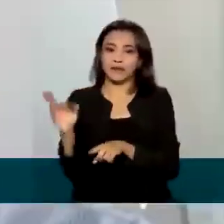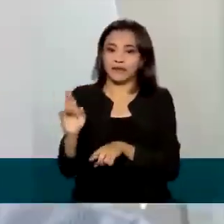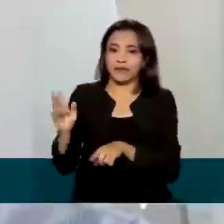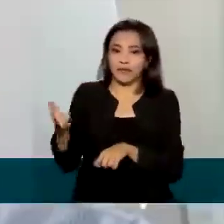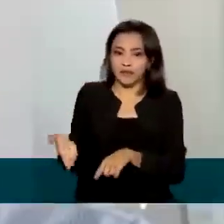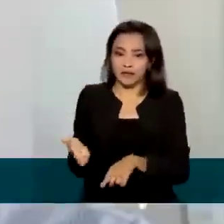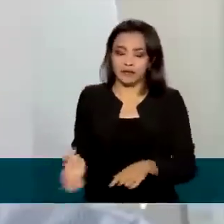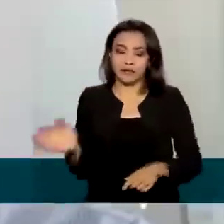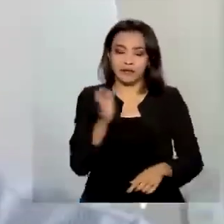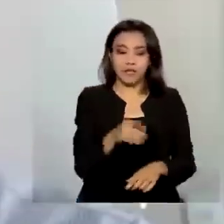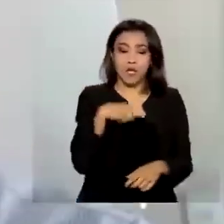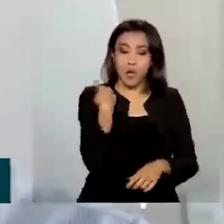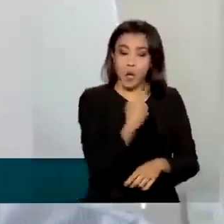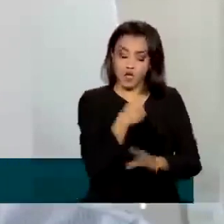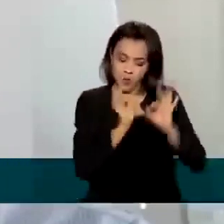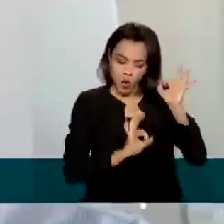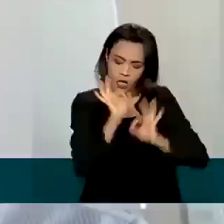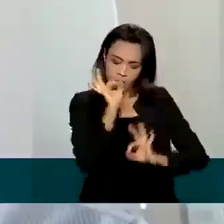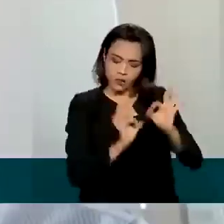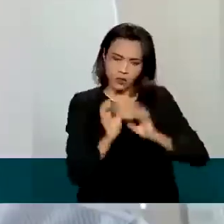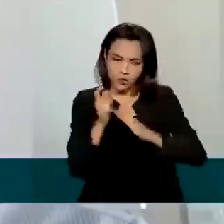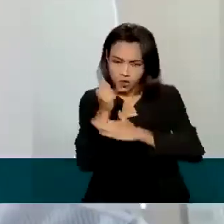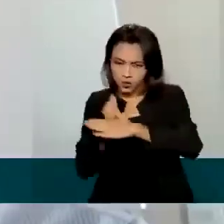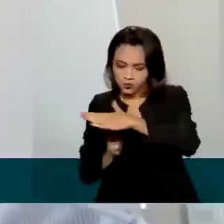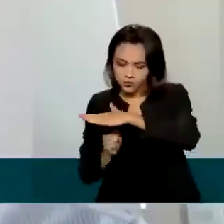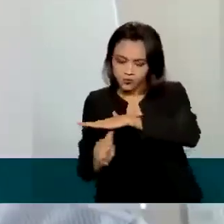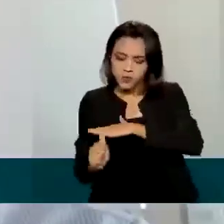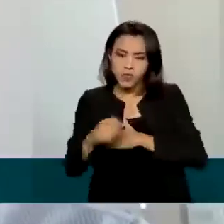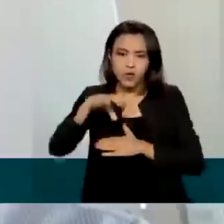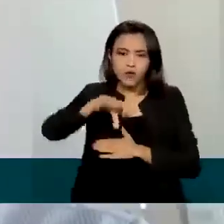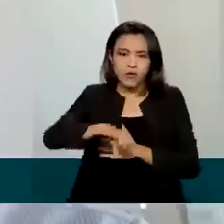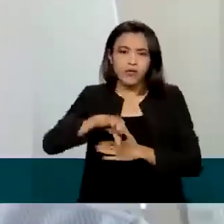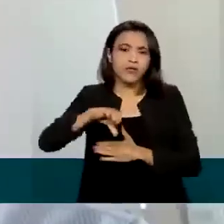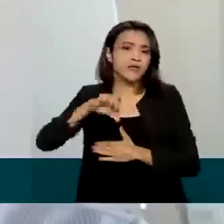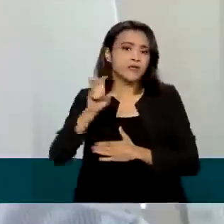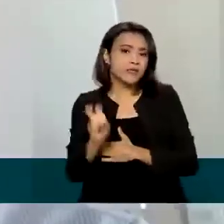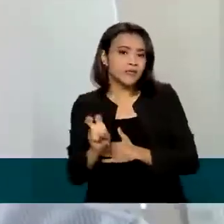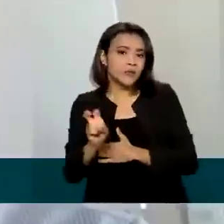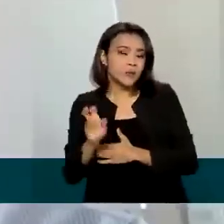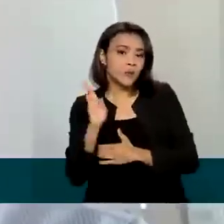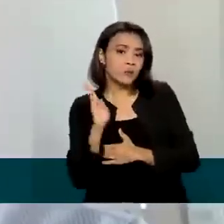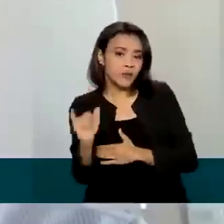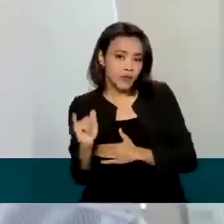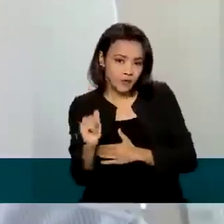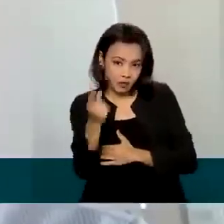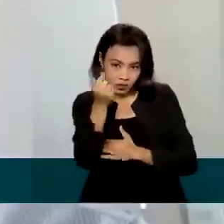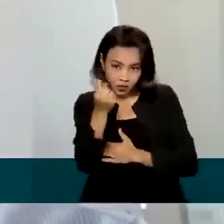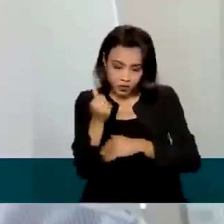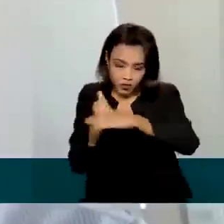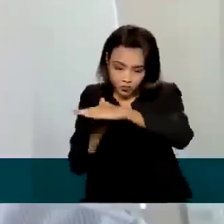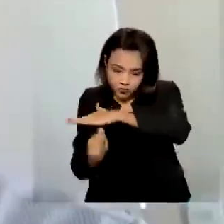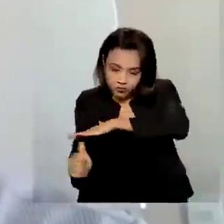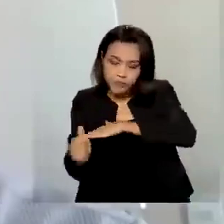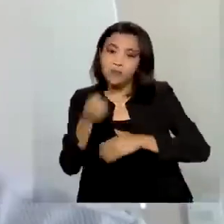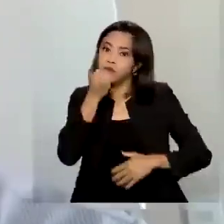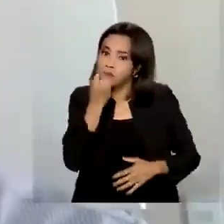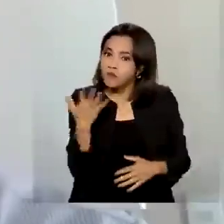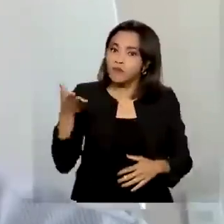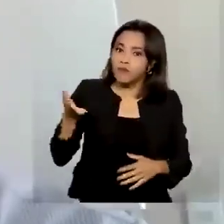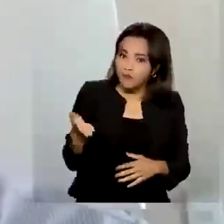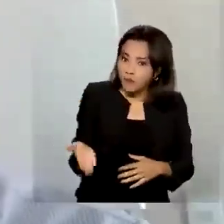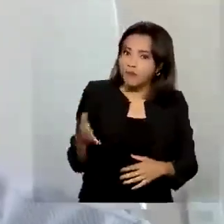de investimento programado aí 95 milhões de reais para investimento este ano muito saudável uma